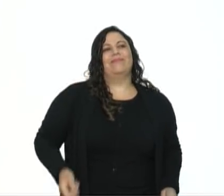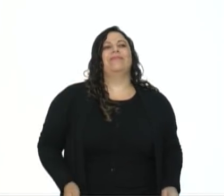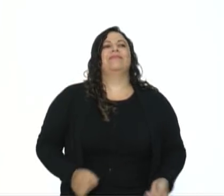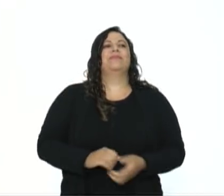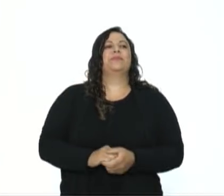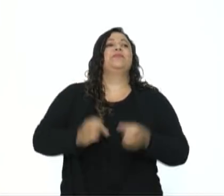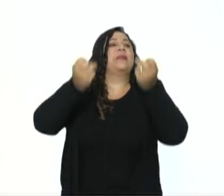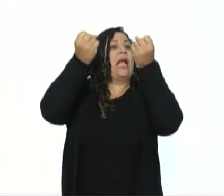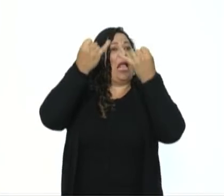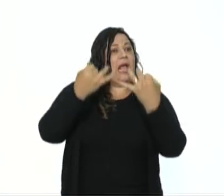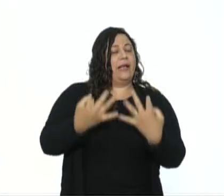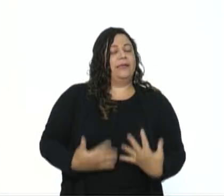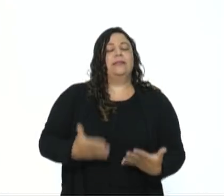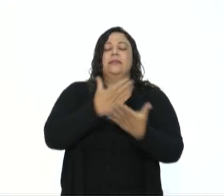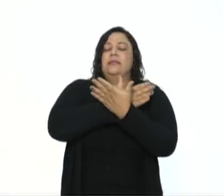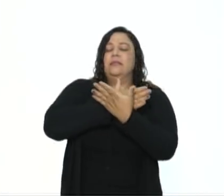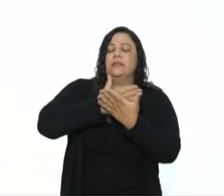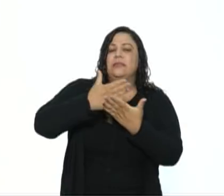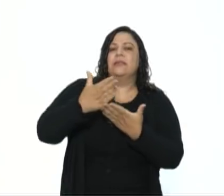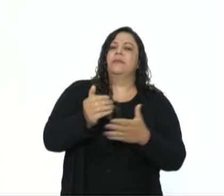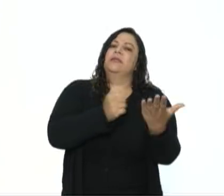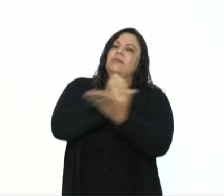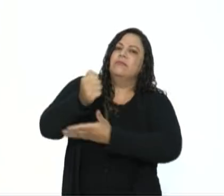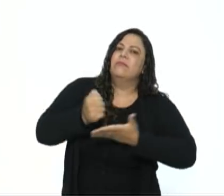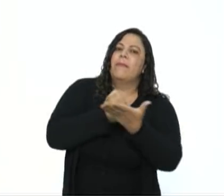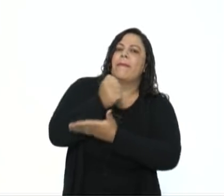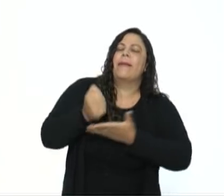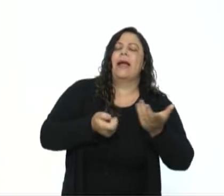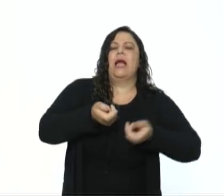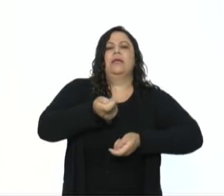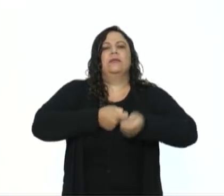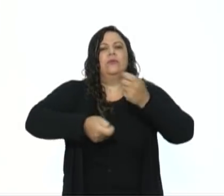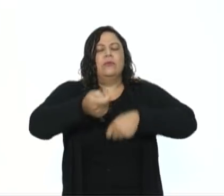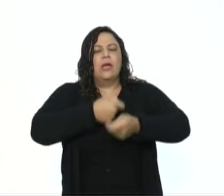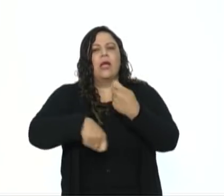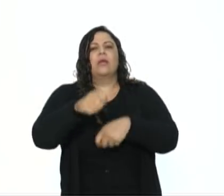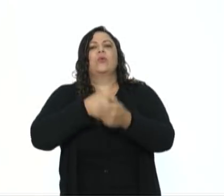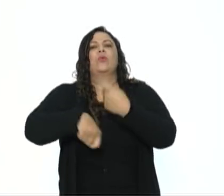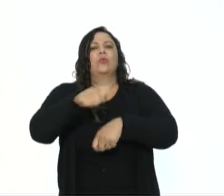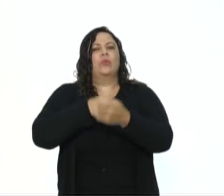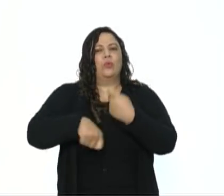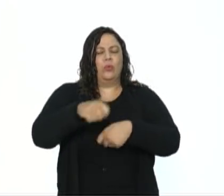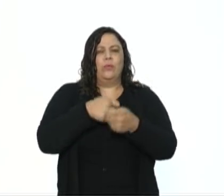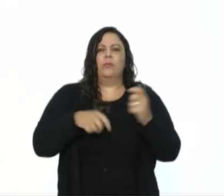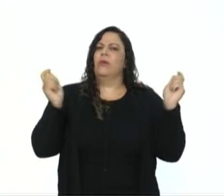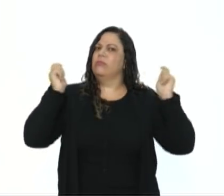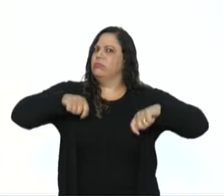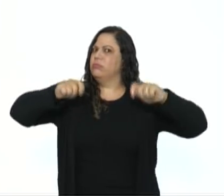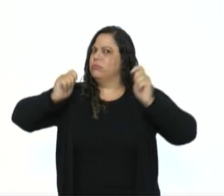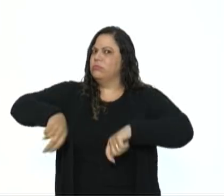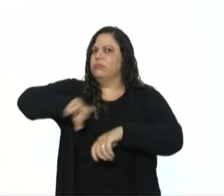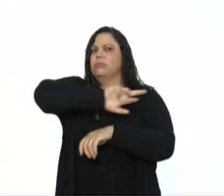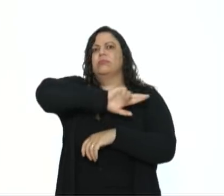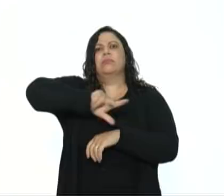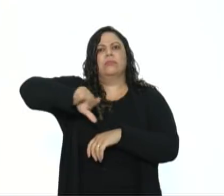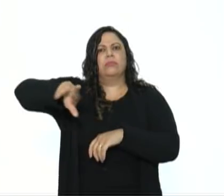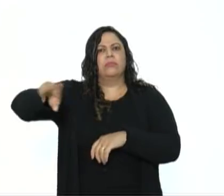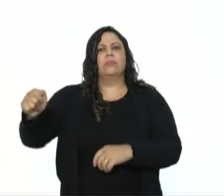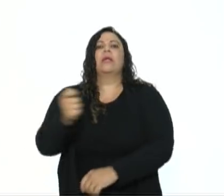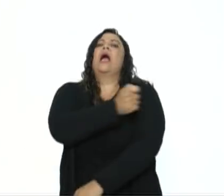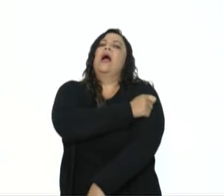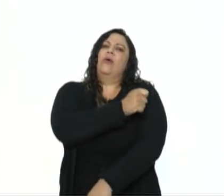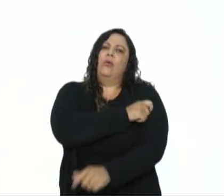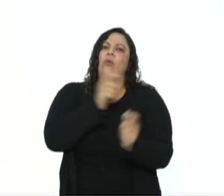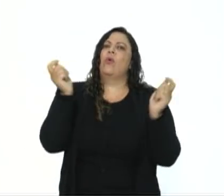Explicar princípios básicos da economia, quebrar paradigmas e possibilitar que o estudante se torne um pequeno